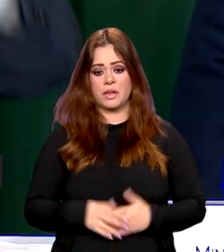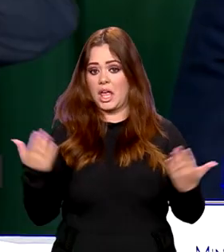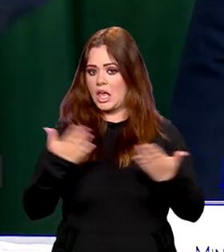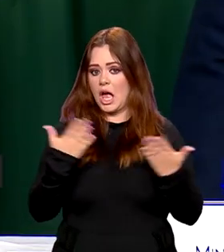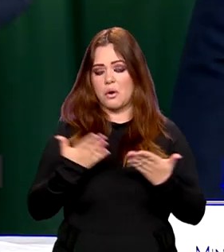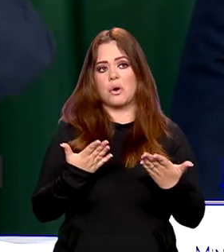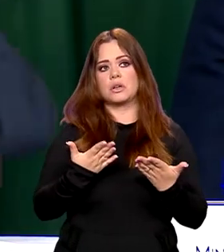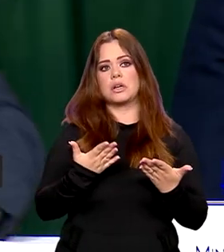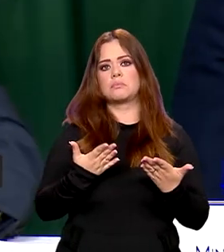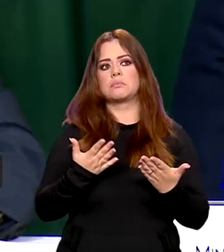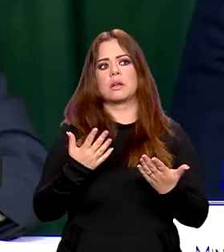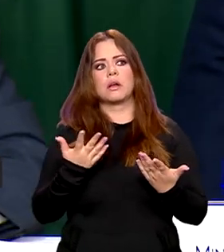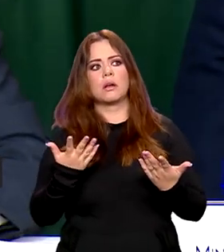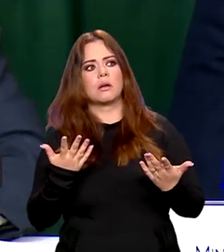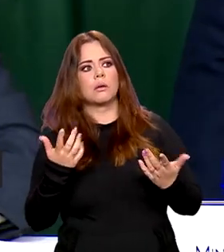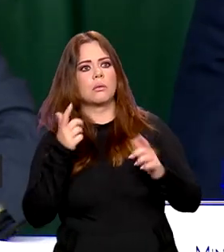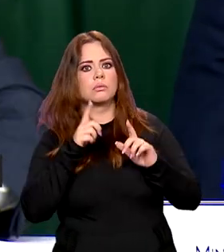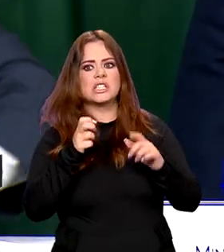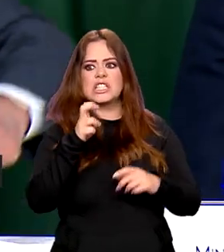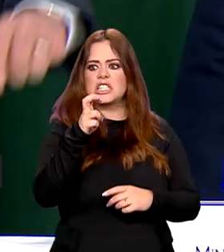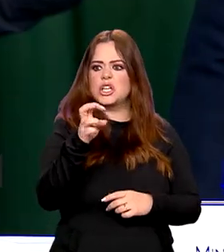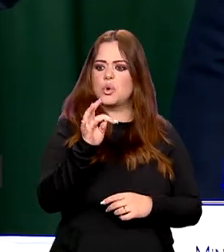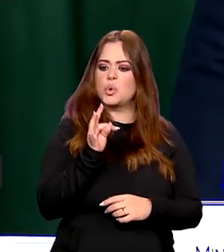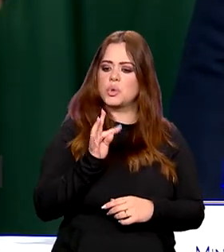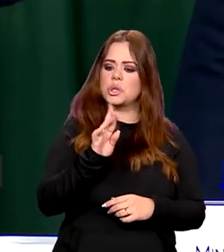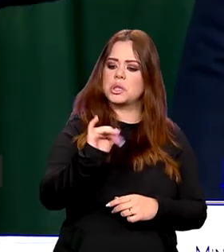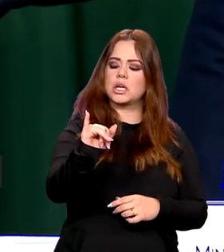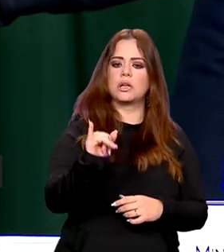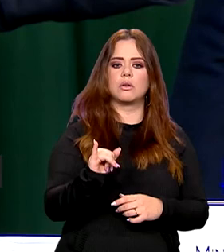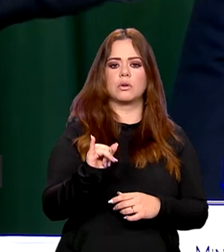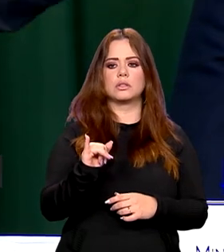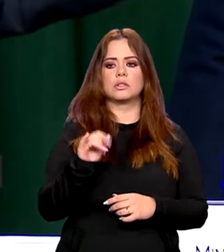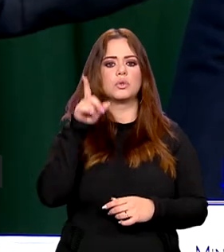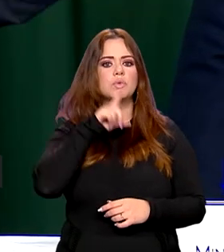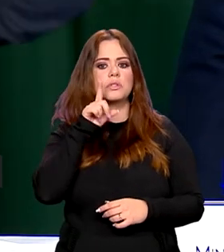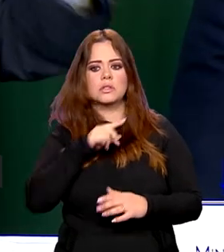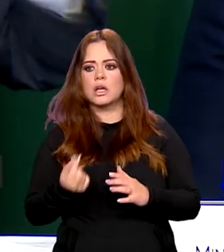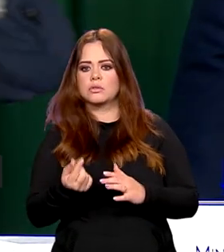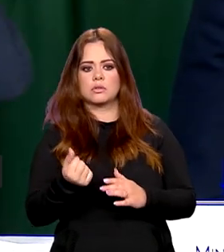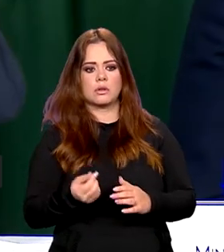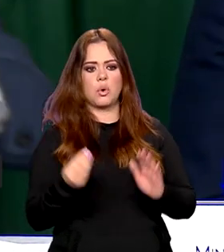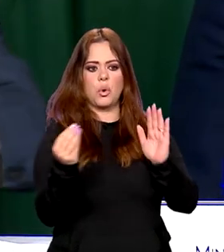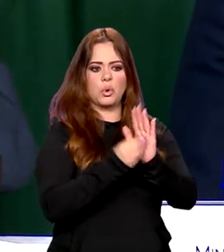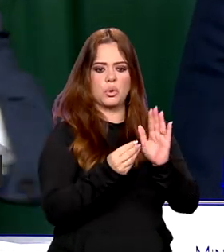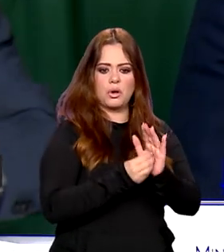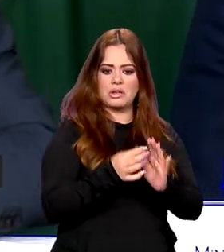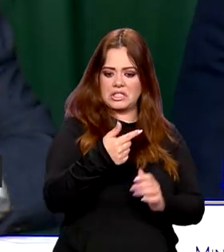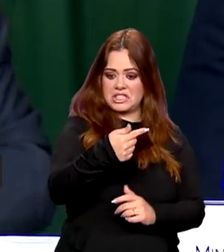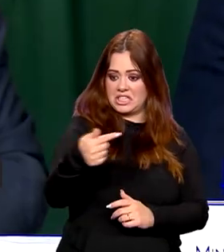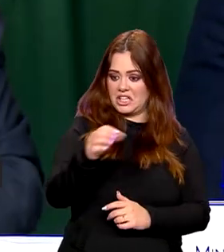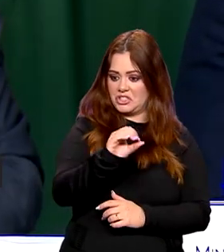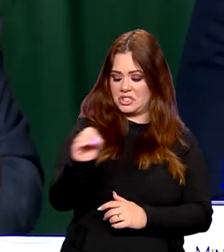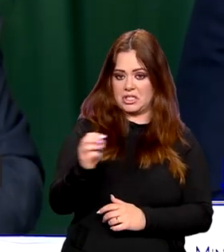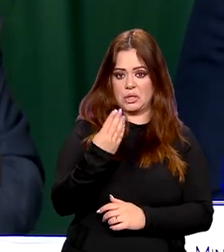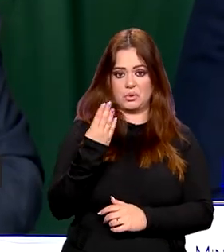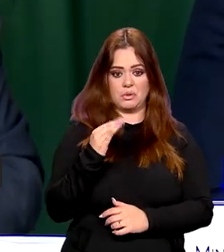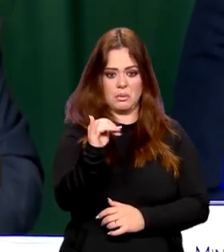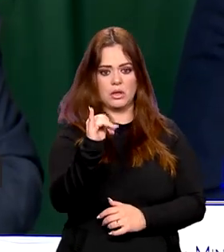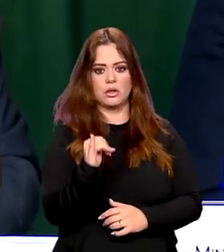apareceu 5 trilhões nos Estados Unidos, de repente a Angela Merkel resolveu colocar 700 bilhões de euros para